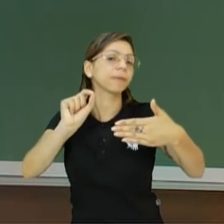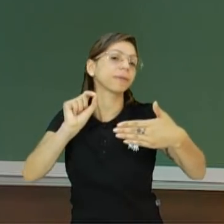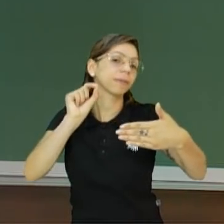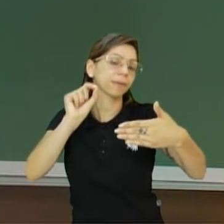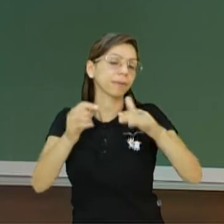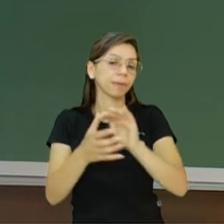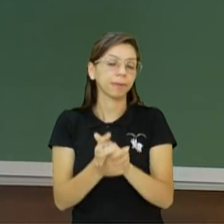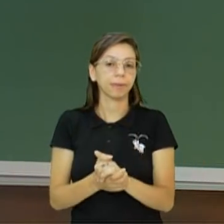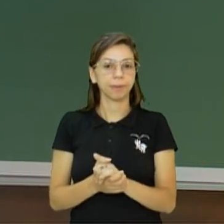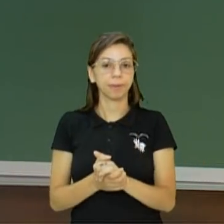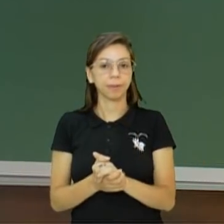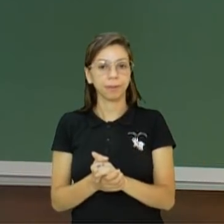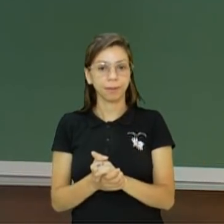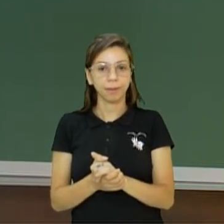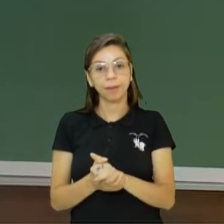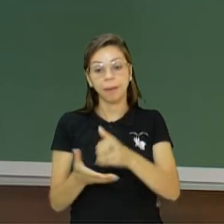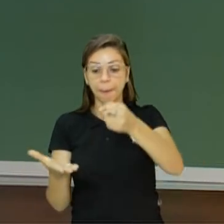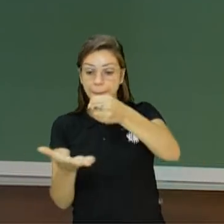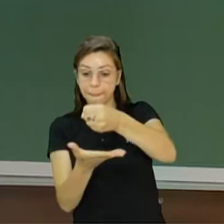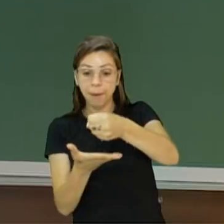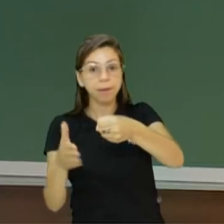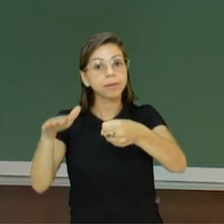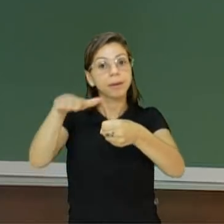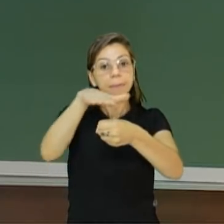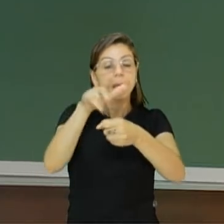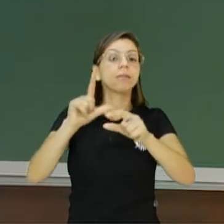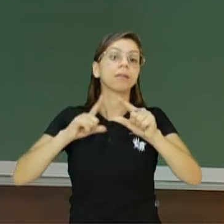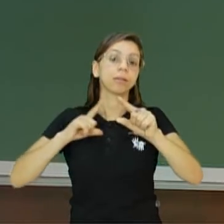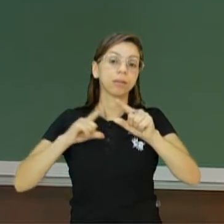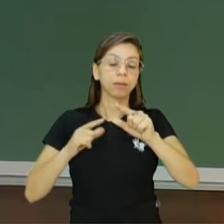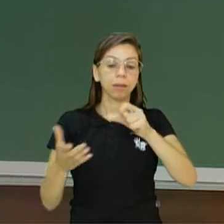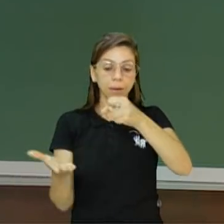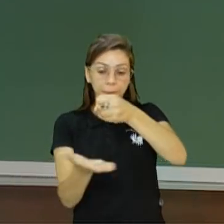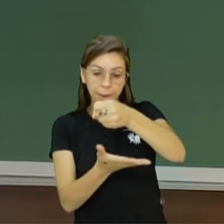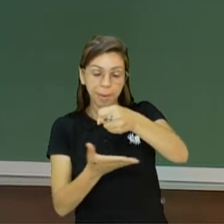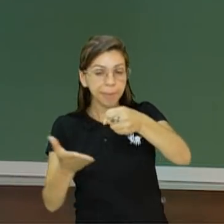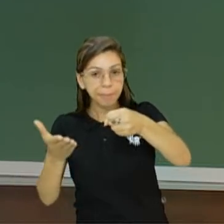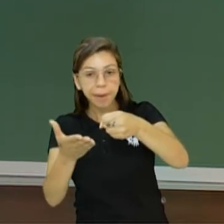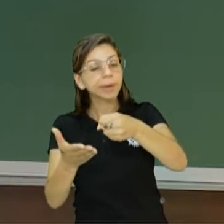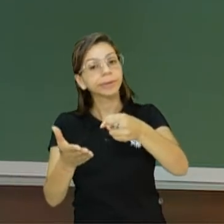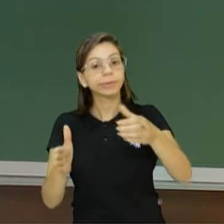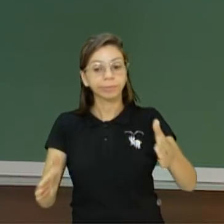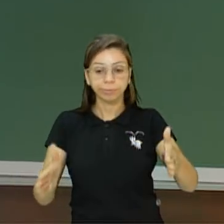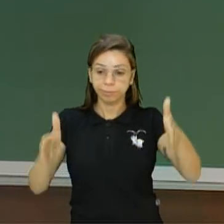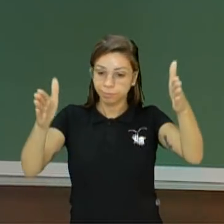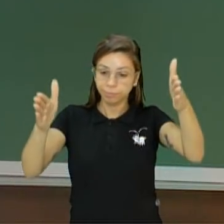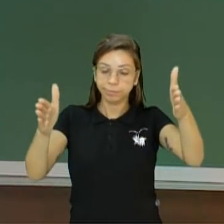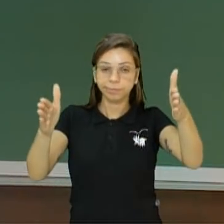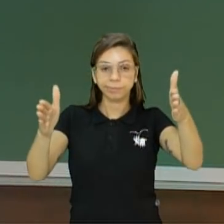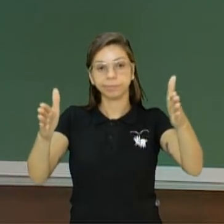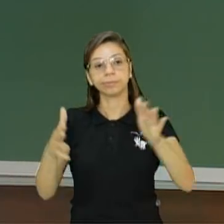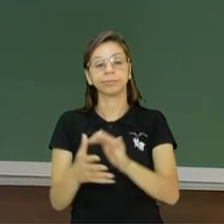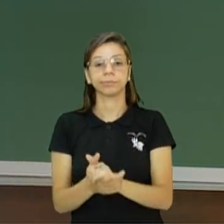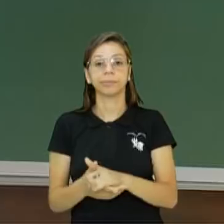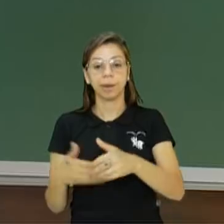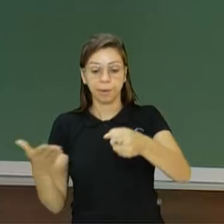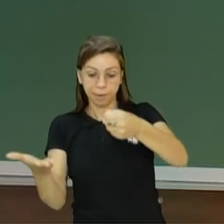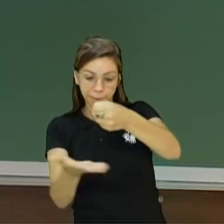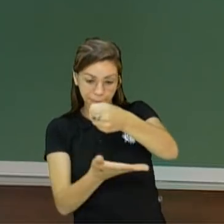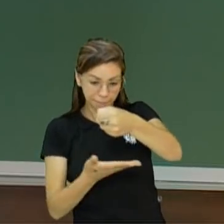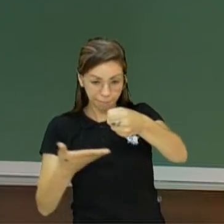de lados da nossa base, porque de cada base sai uma face lateral. Então, se a minha base